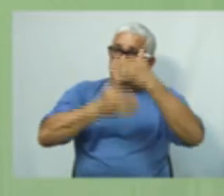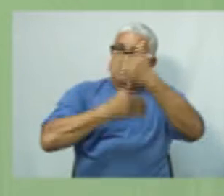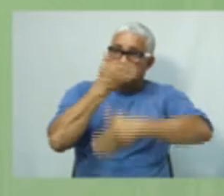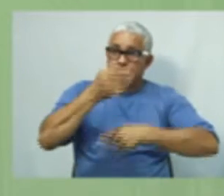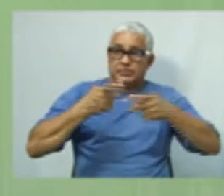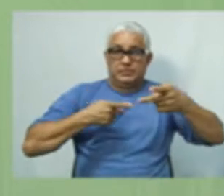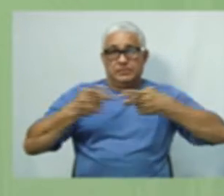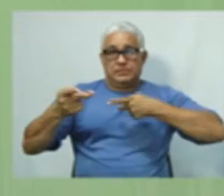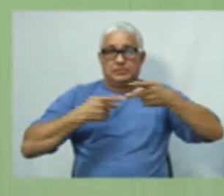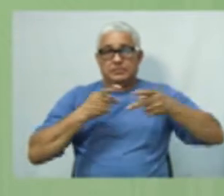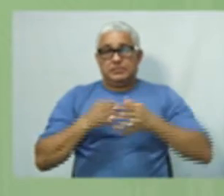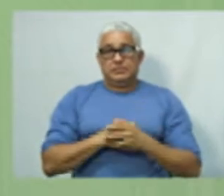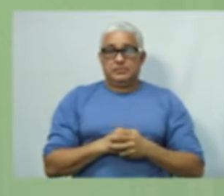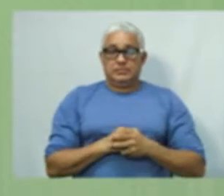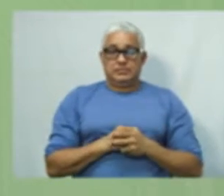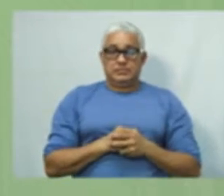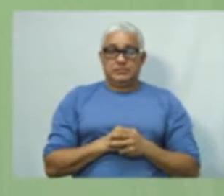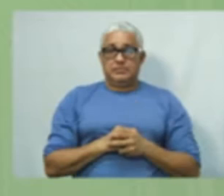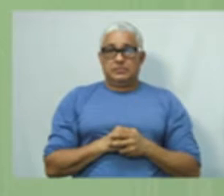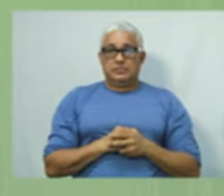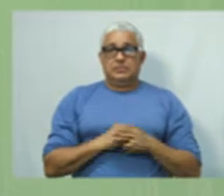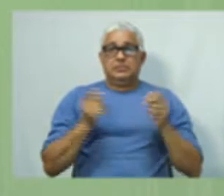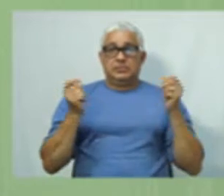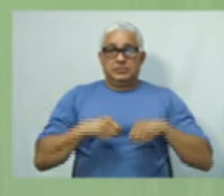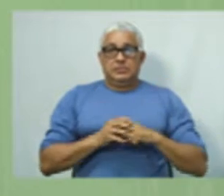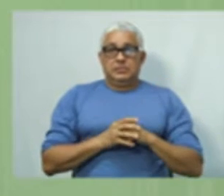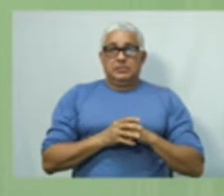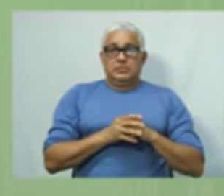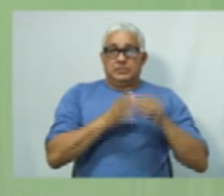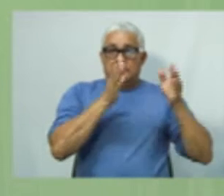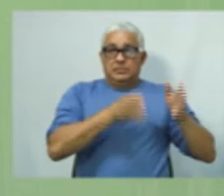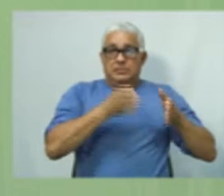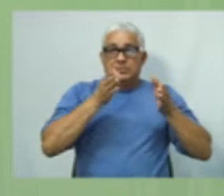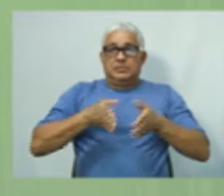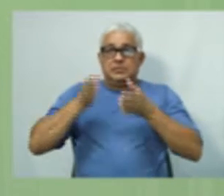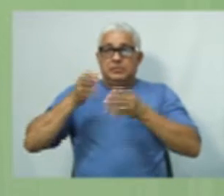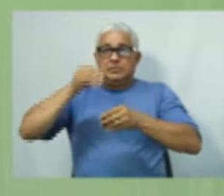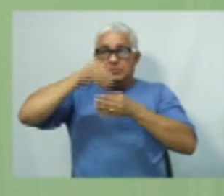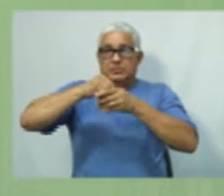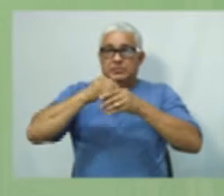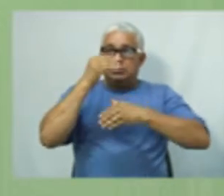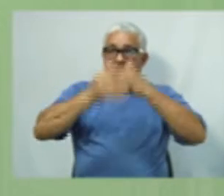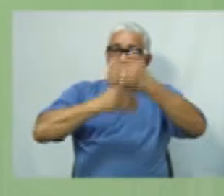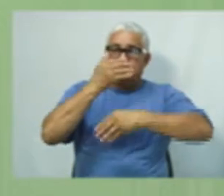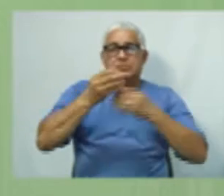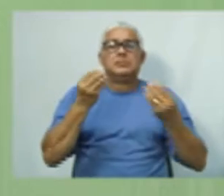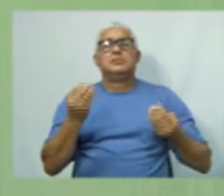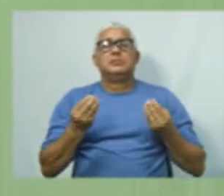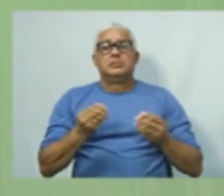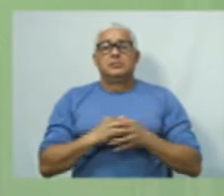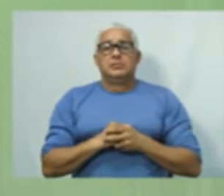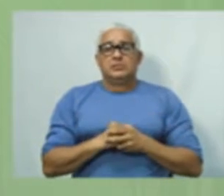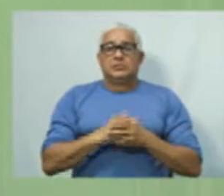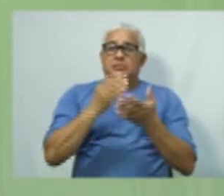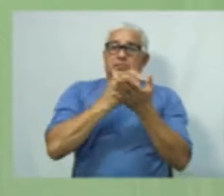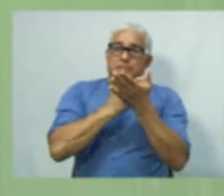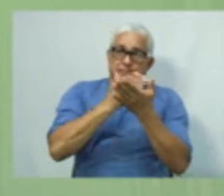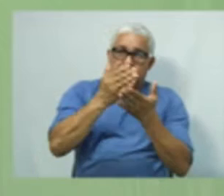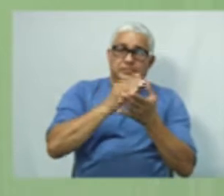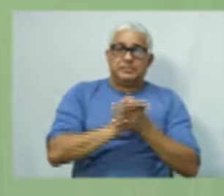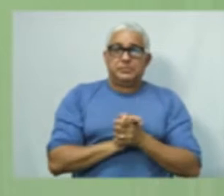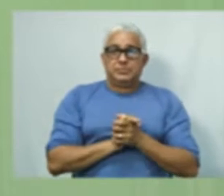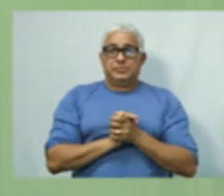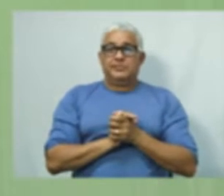planejamento, posto que condiciona as demais fases do processo. Como assim, professora? A partir do